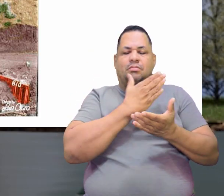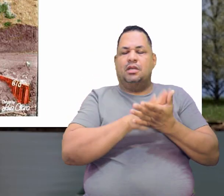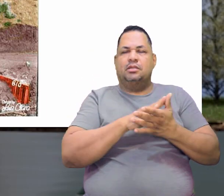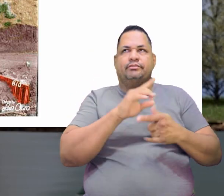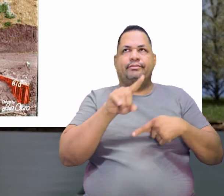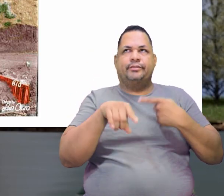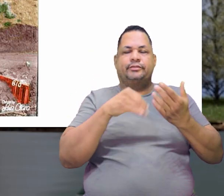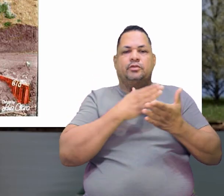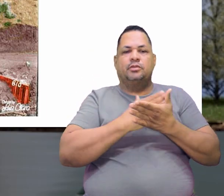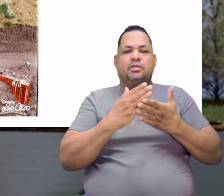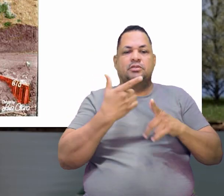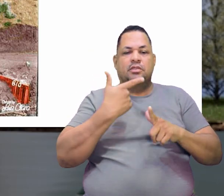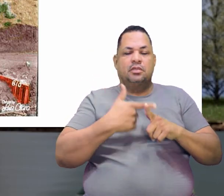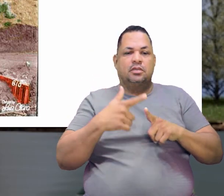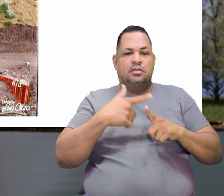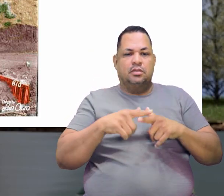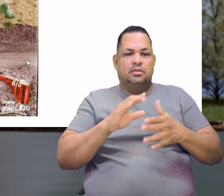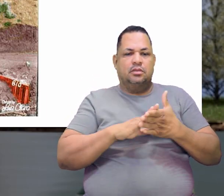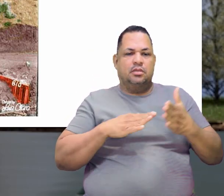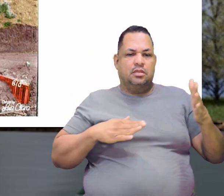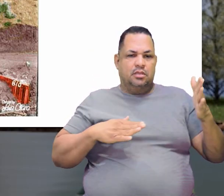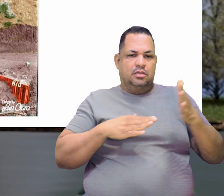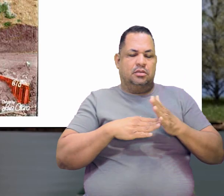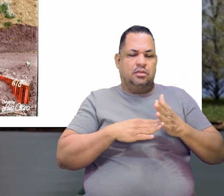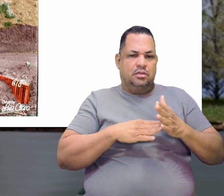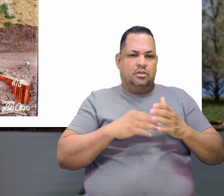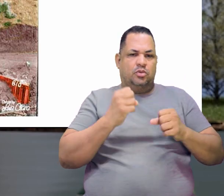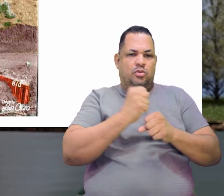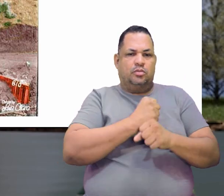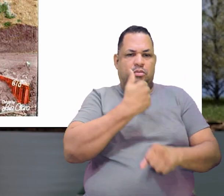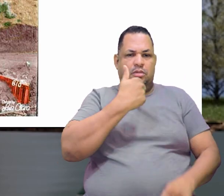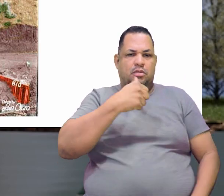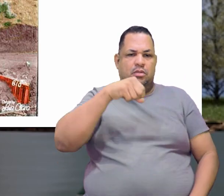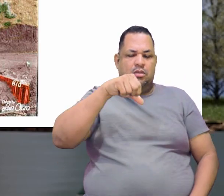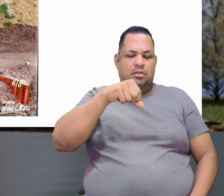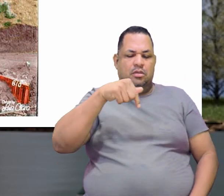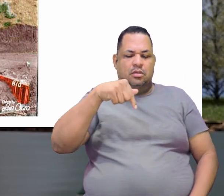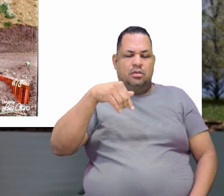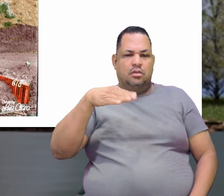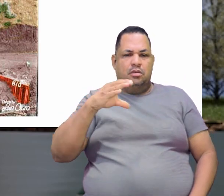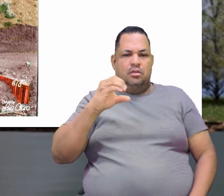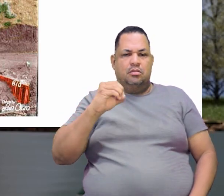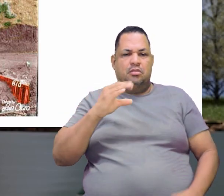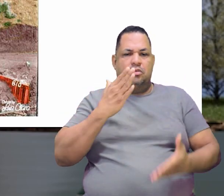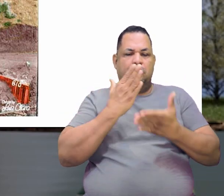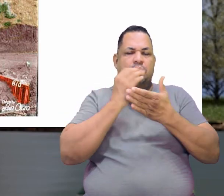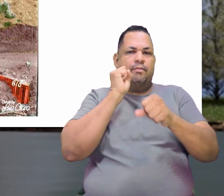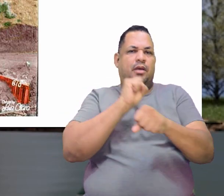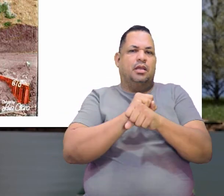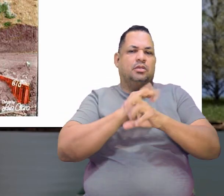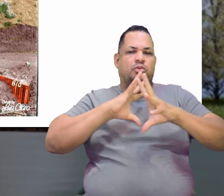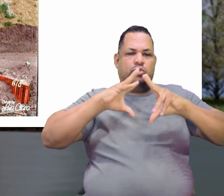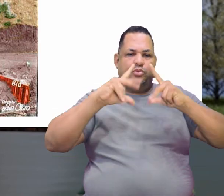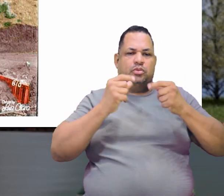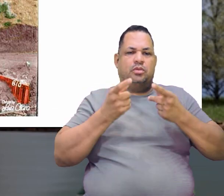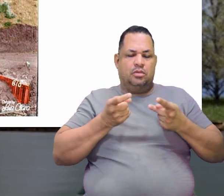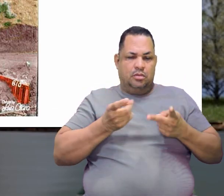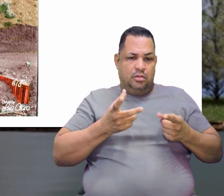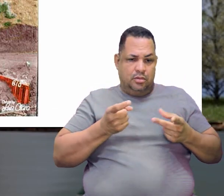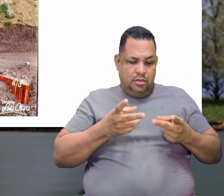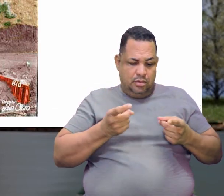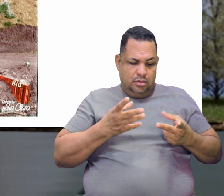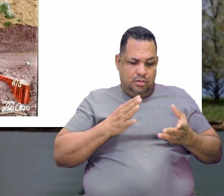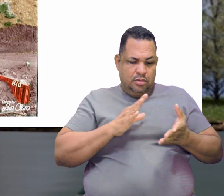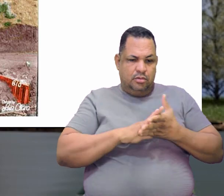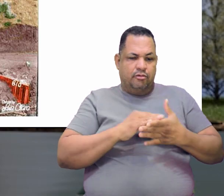imbróglio, que vai até 1970, quando ela vai ser desativada.